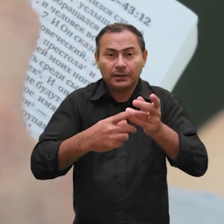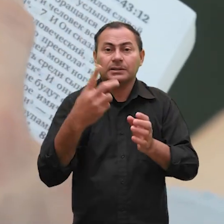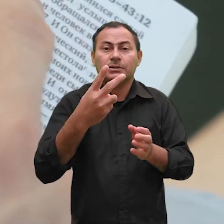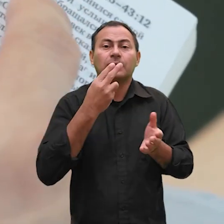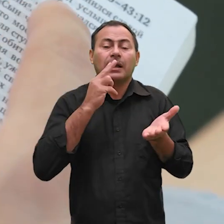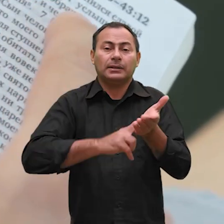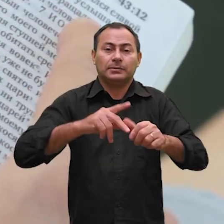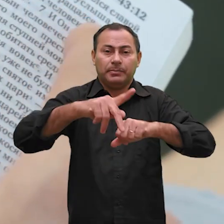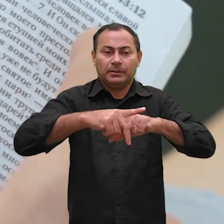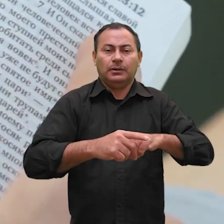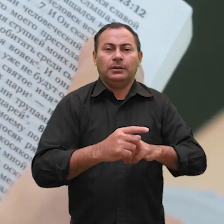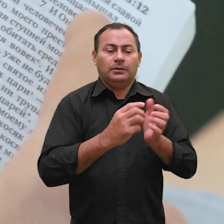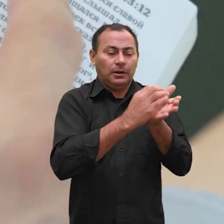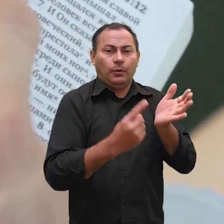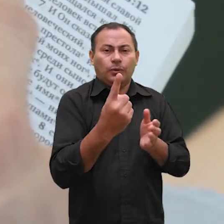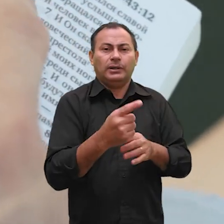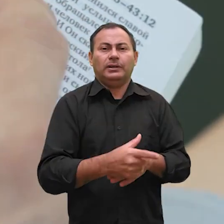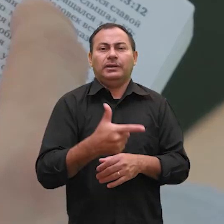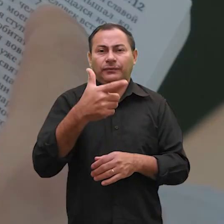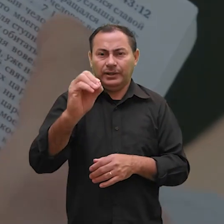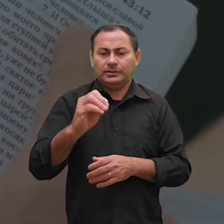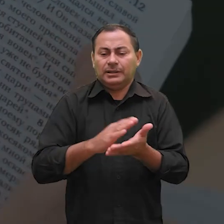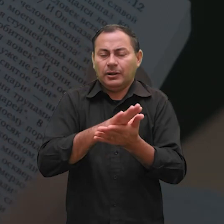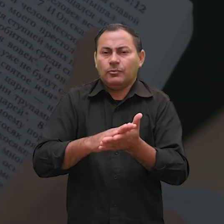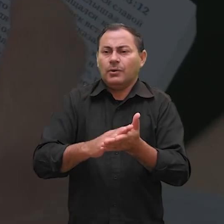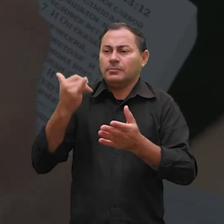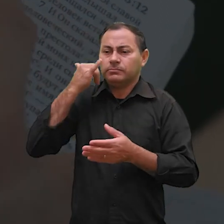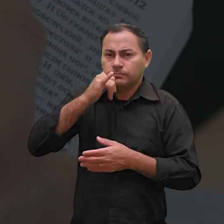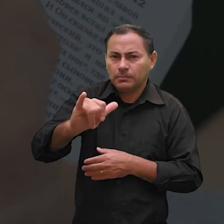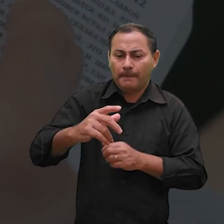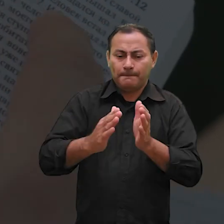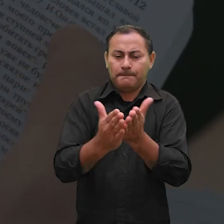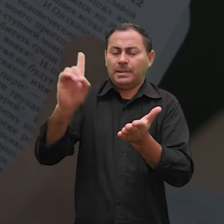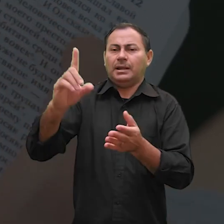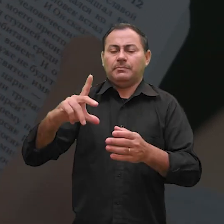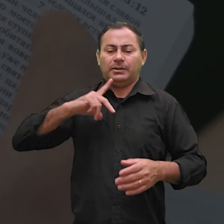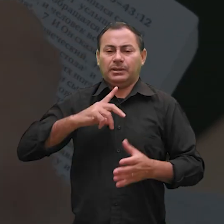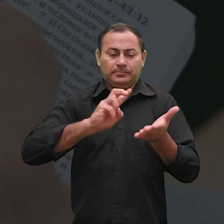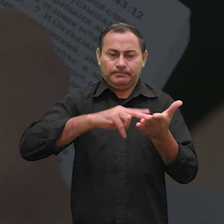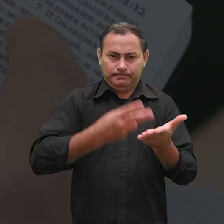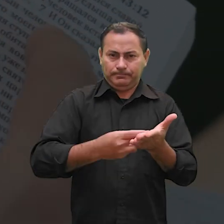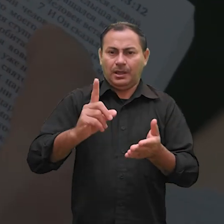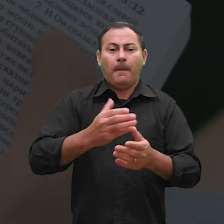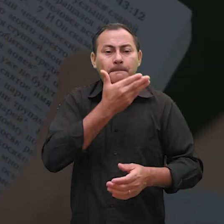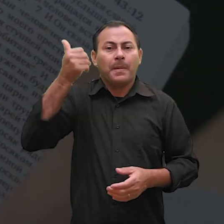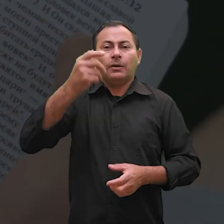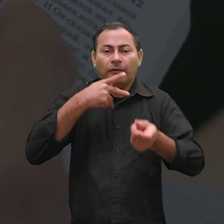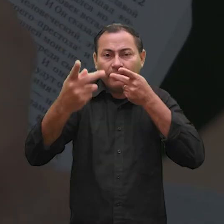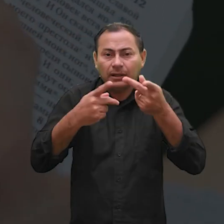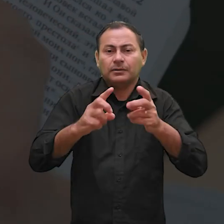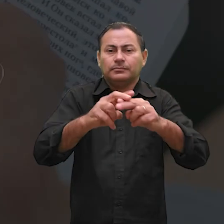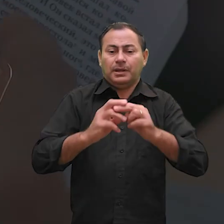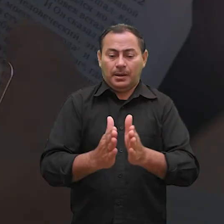em 2 Pedro 1:20, quando ele diz, nenhuma profecia das Escrituras é de particular interpretação. O